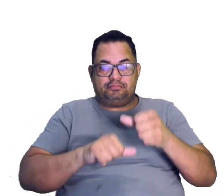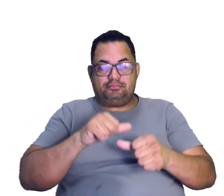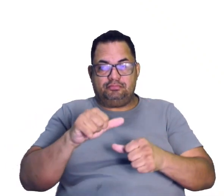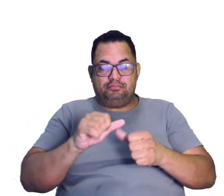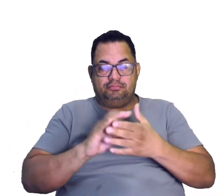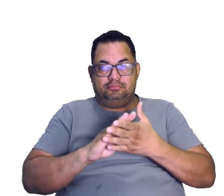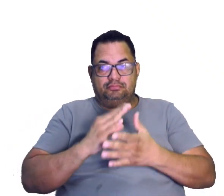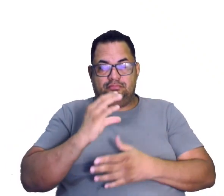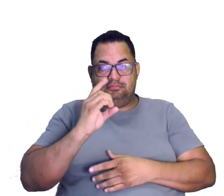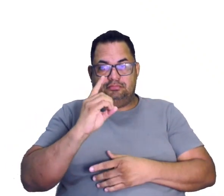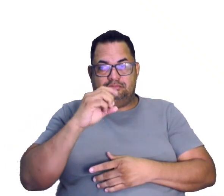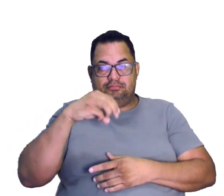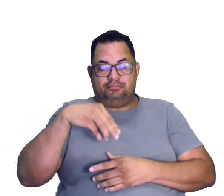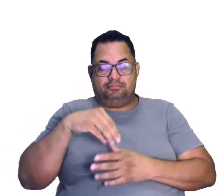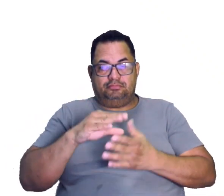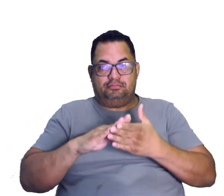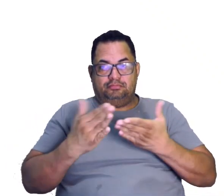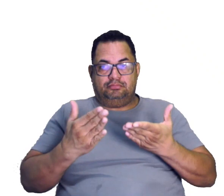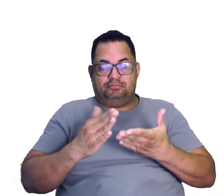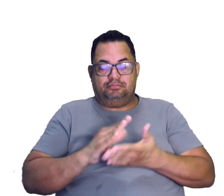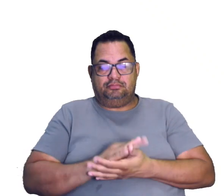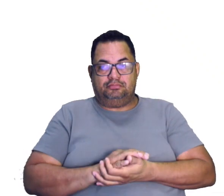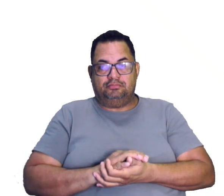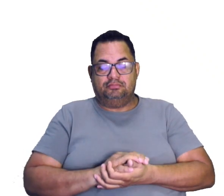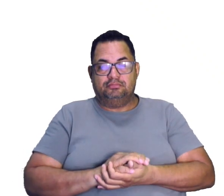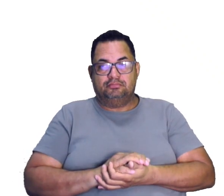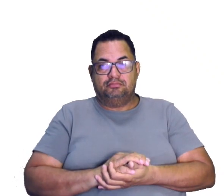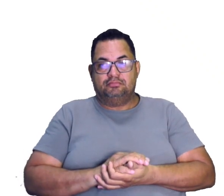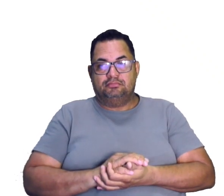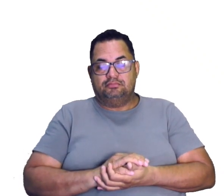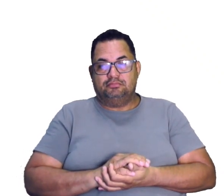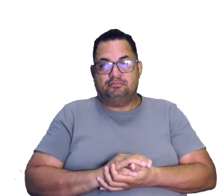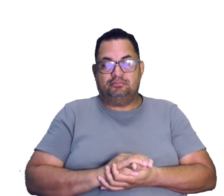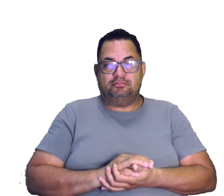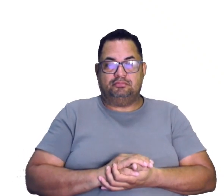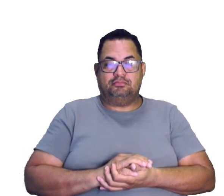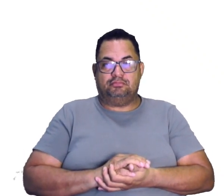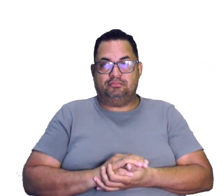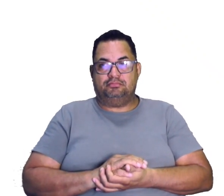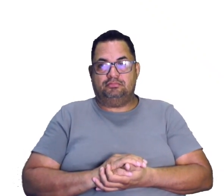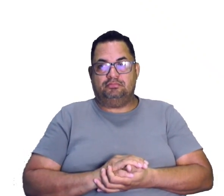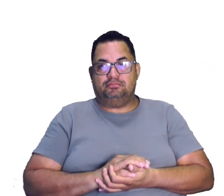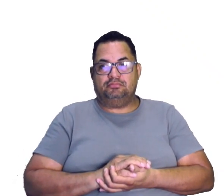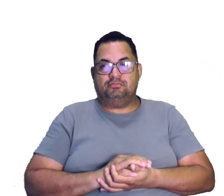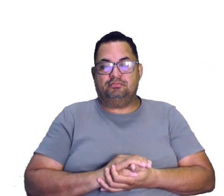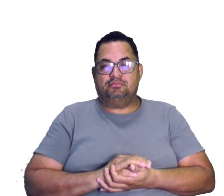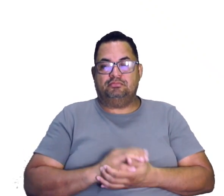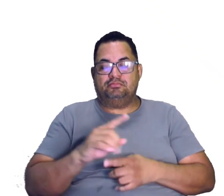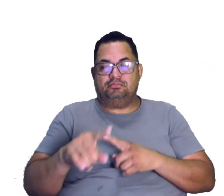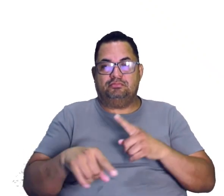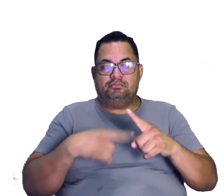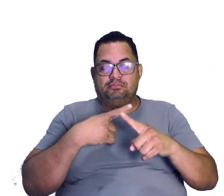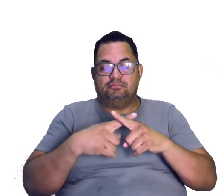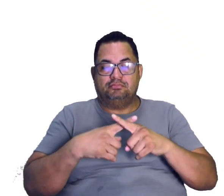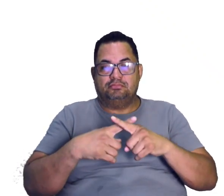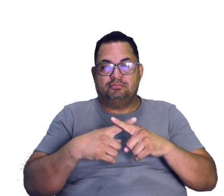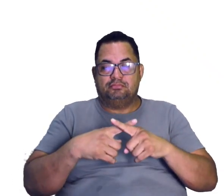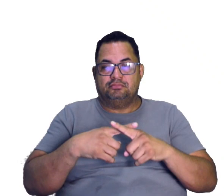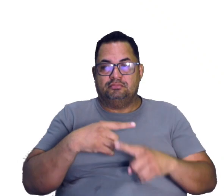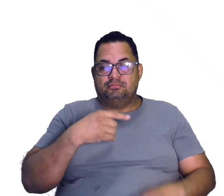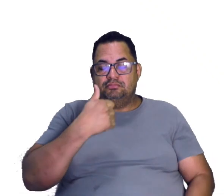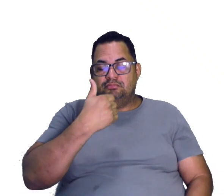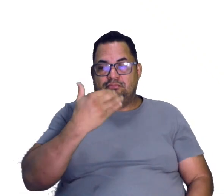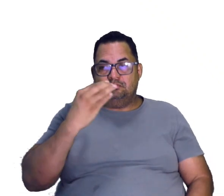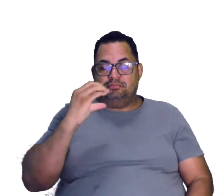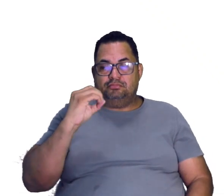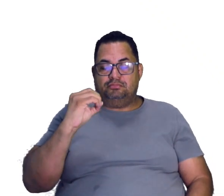para decímetro, a gente viu lá que decímetro a gente está falando de uma aresta de 10 centímetros. Então, eu vou multiplicar cada um deles por